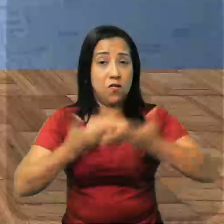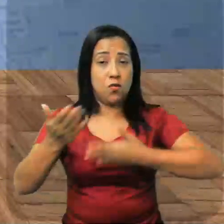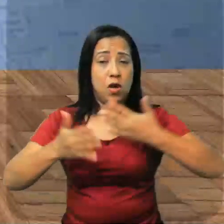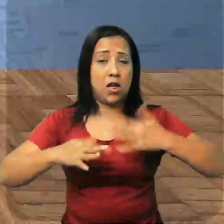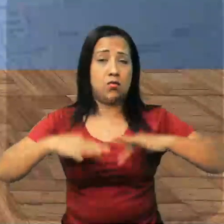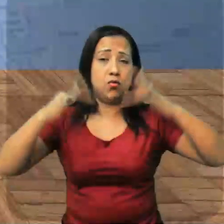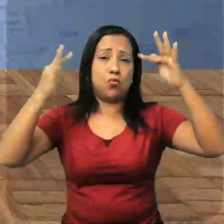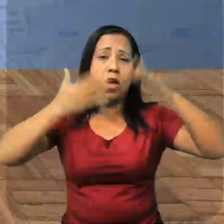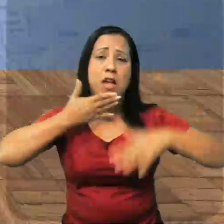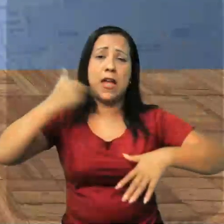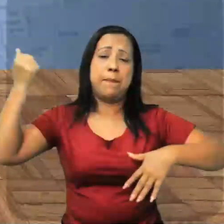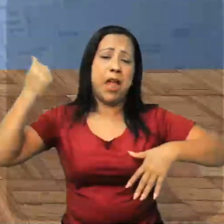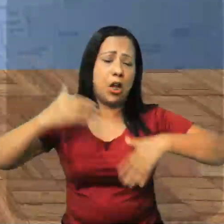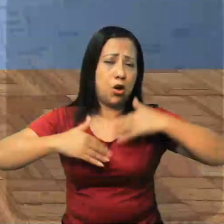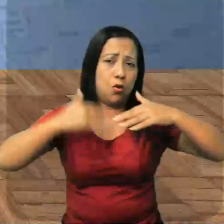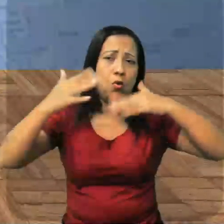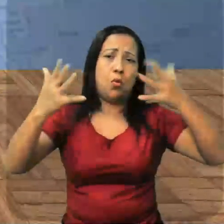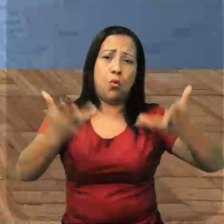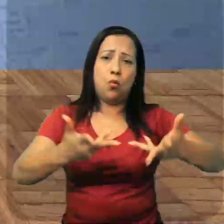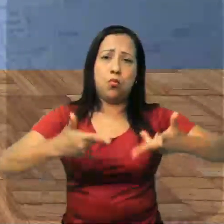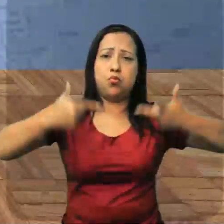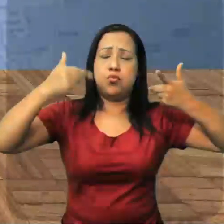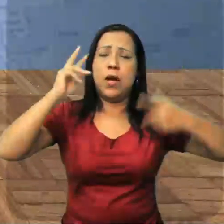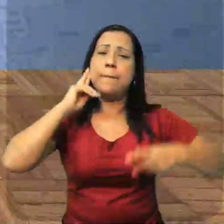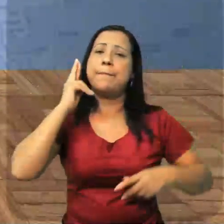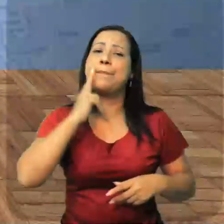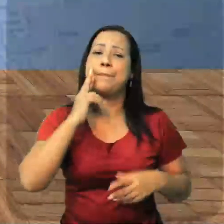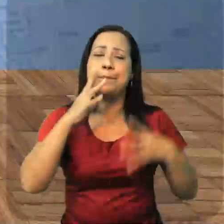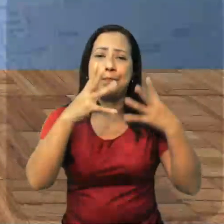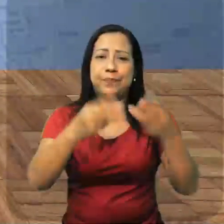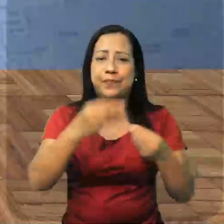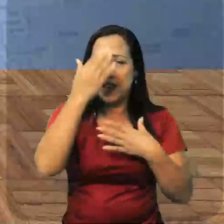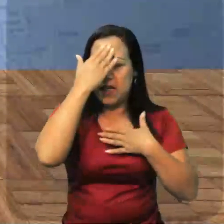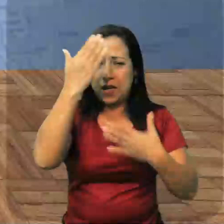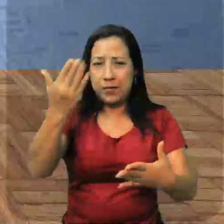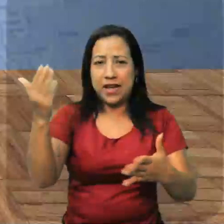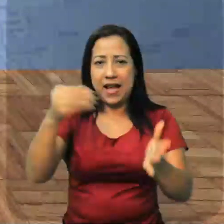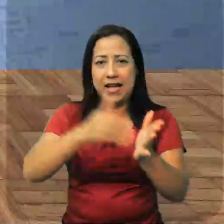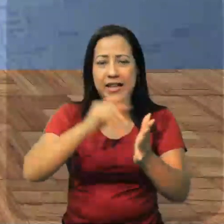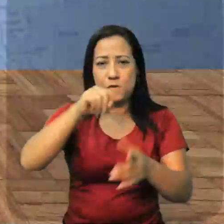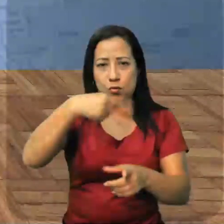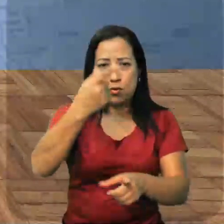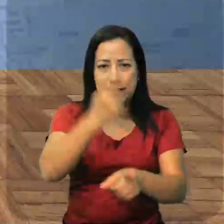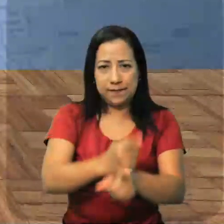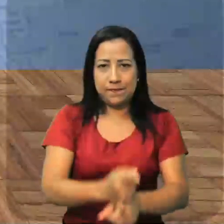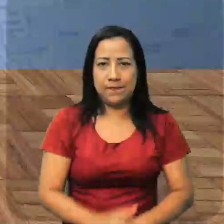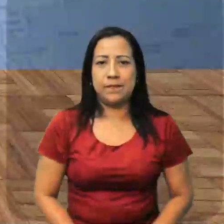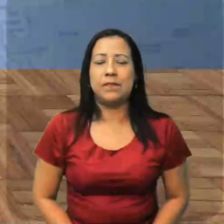educação de qualidade no nosso estado de Rondônia. Muito obrigado e até o próximo encontro.